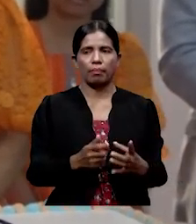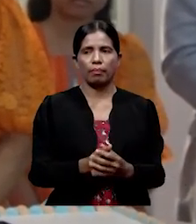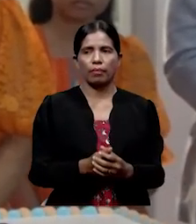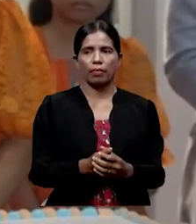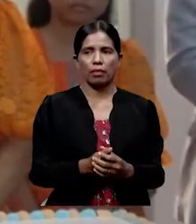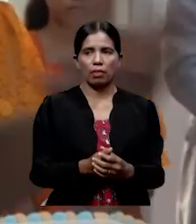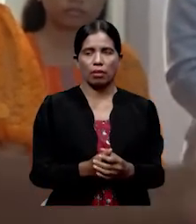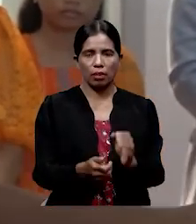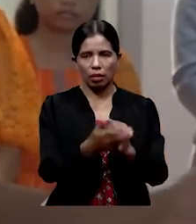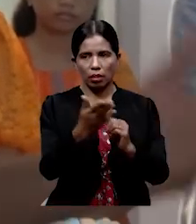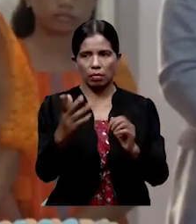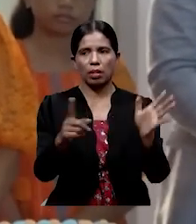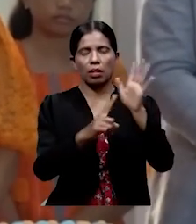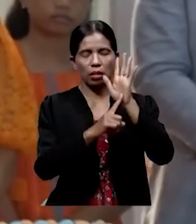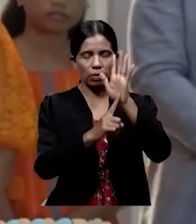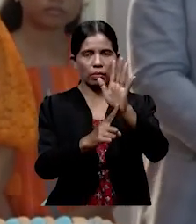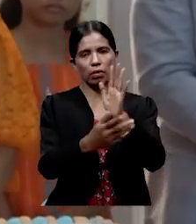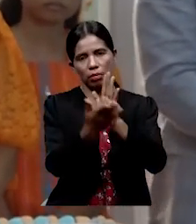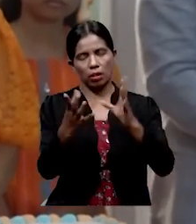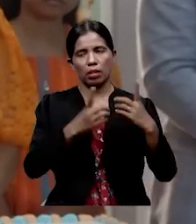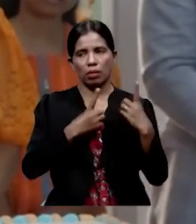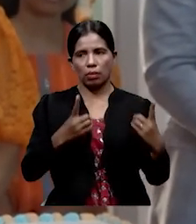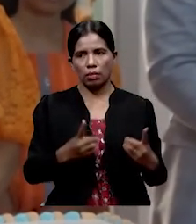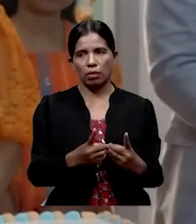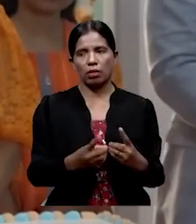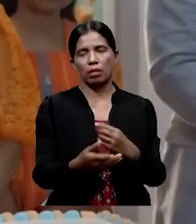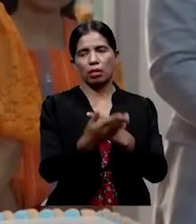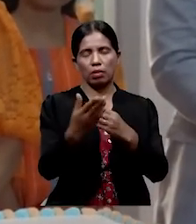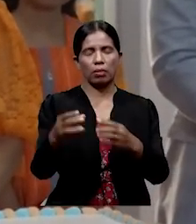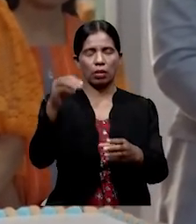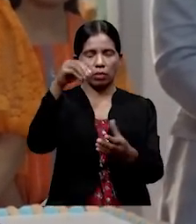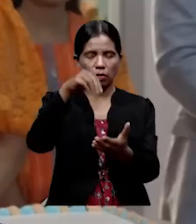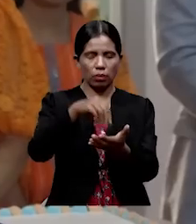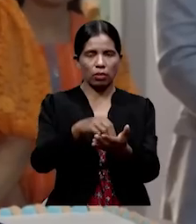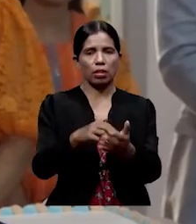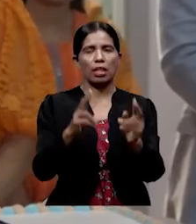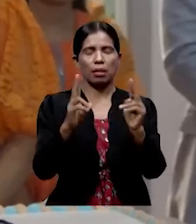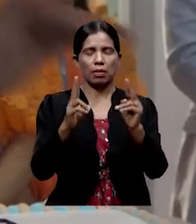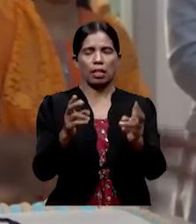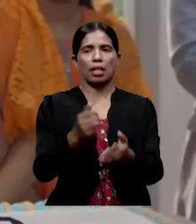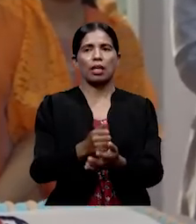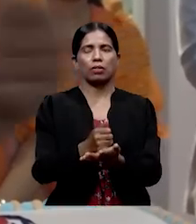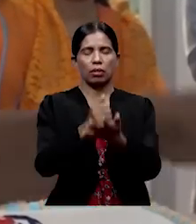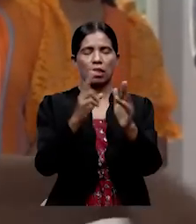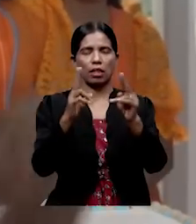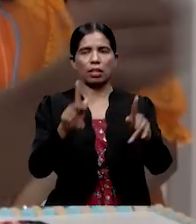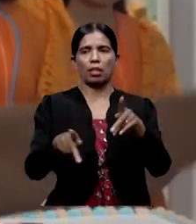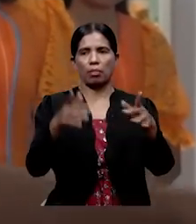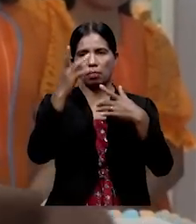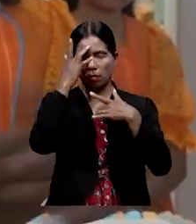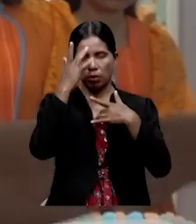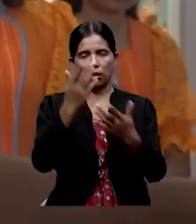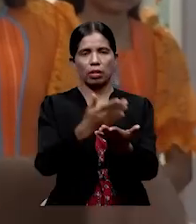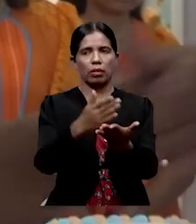Bahira imi, a tudo domi. Imbele cura da las de moras, do que faha